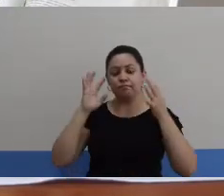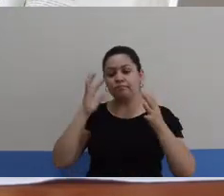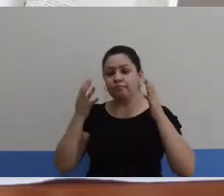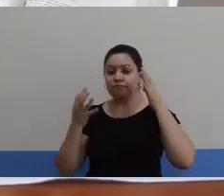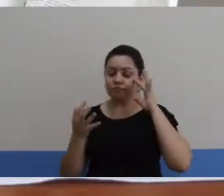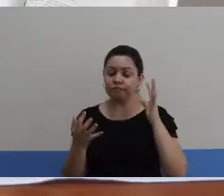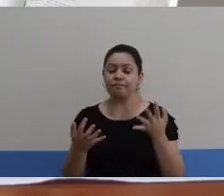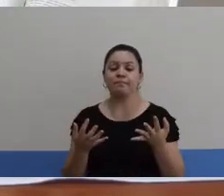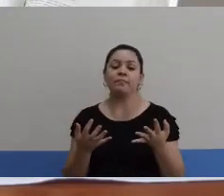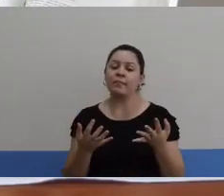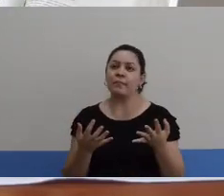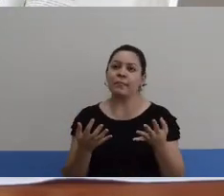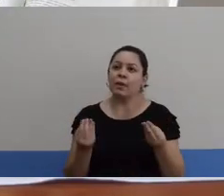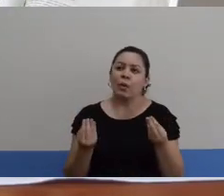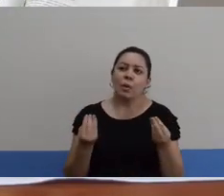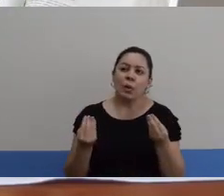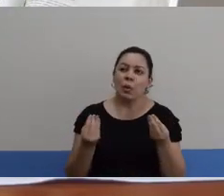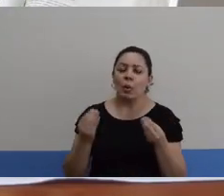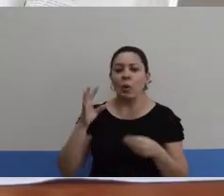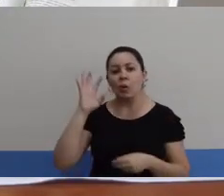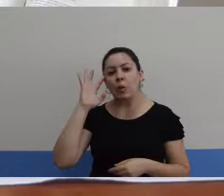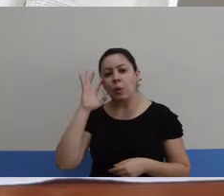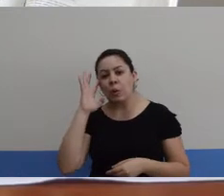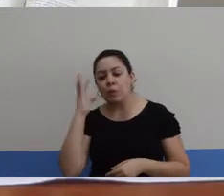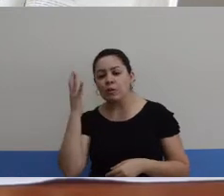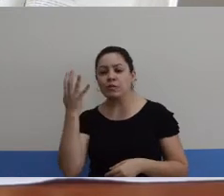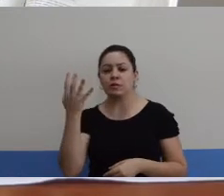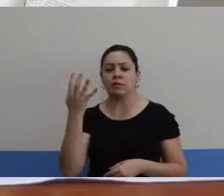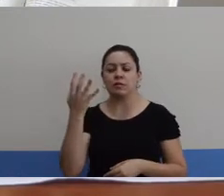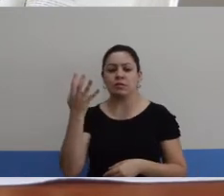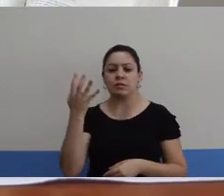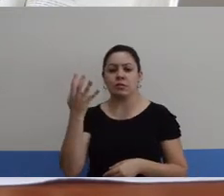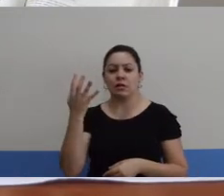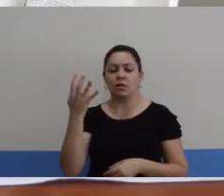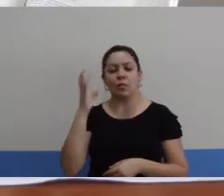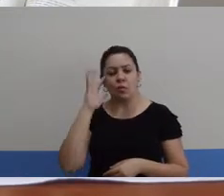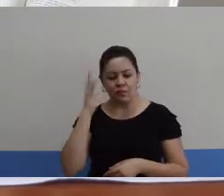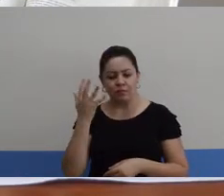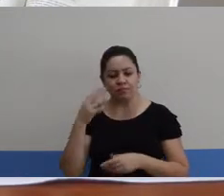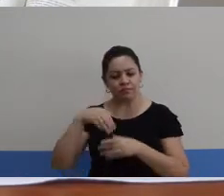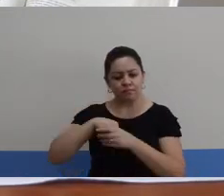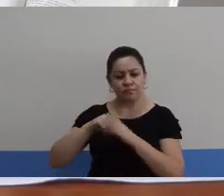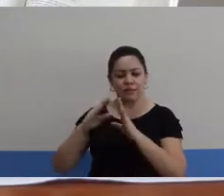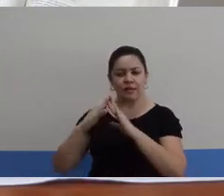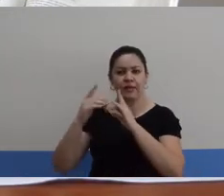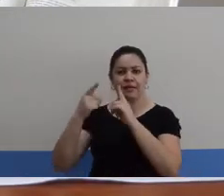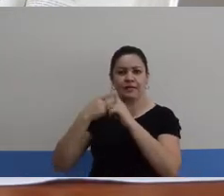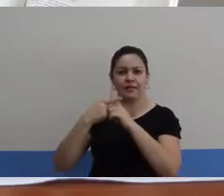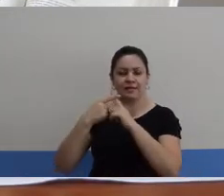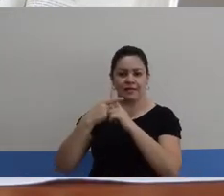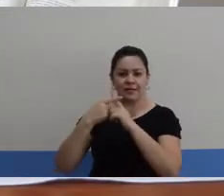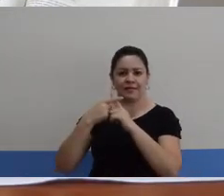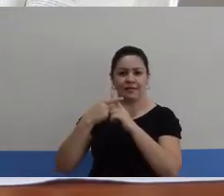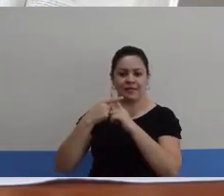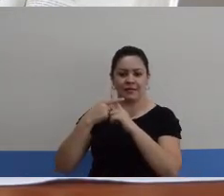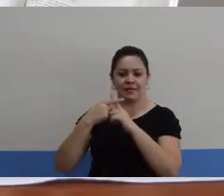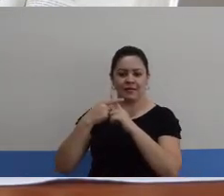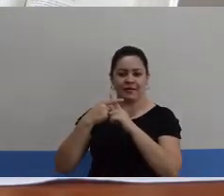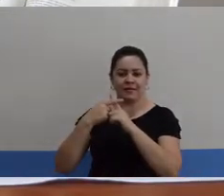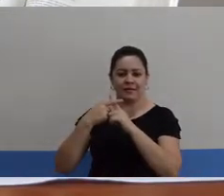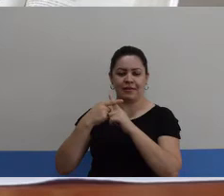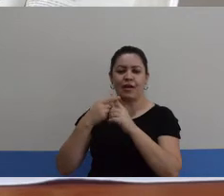Igreja, elas não vêm, e há uma busca do Concílio Vaticano II, não vêm de cima para baixo, como diz o